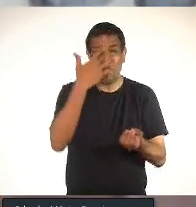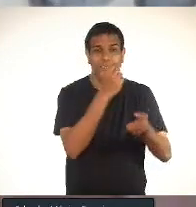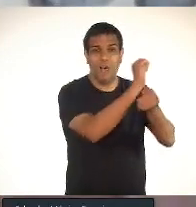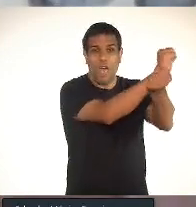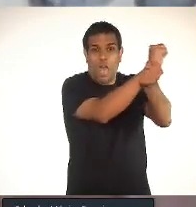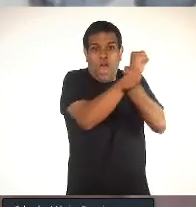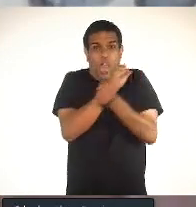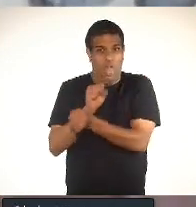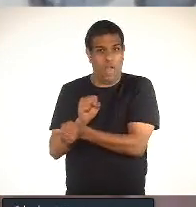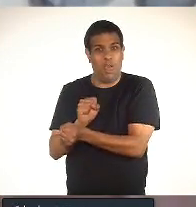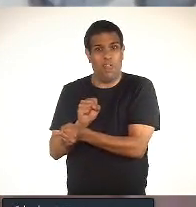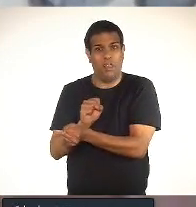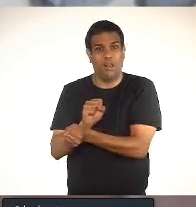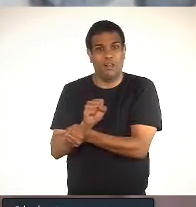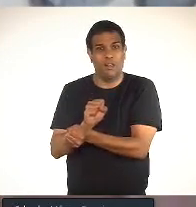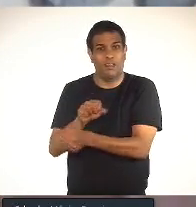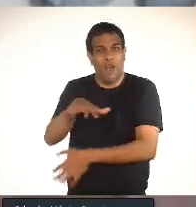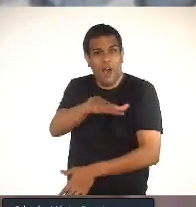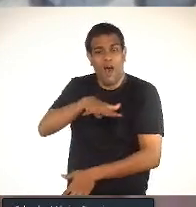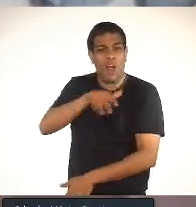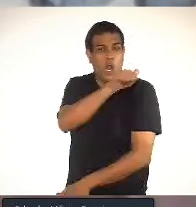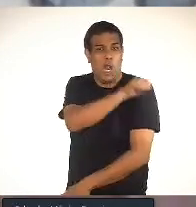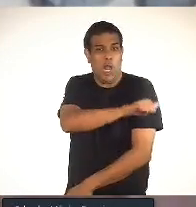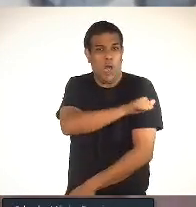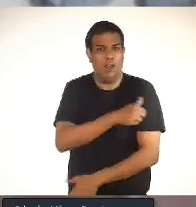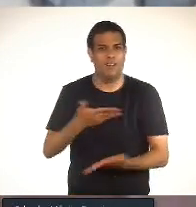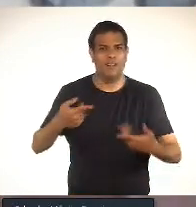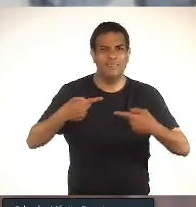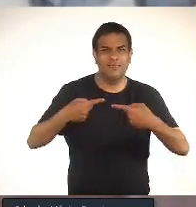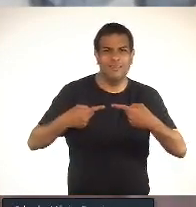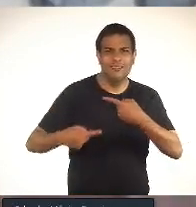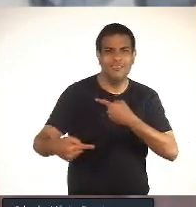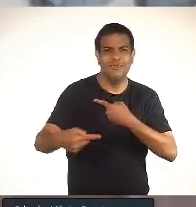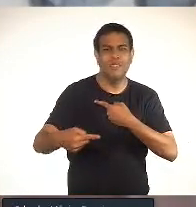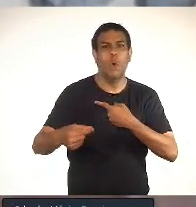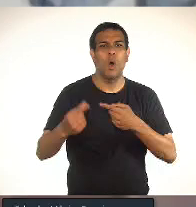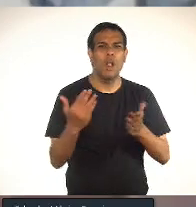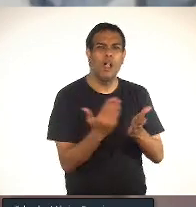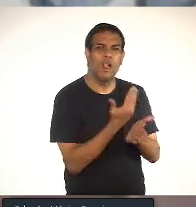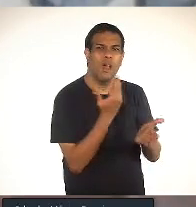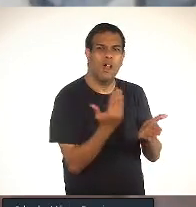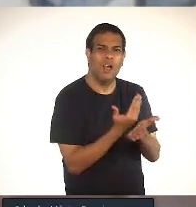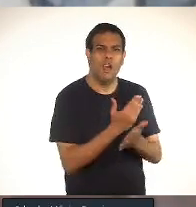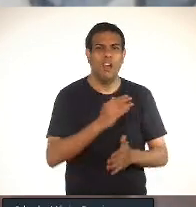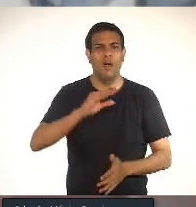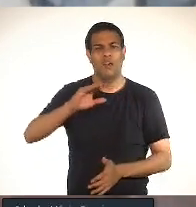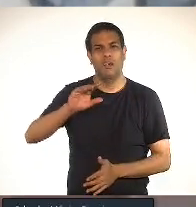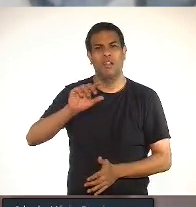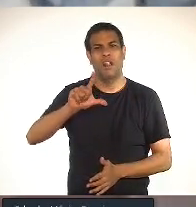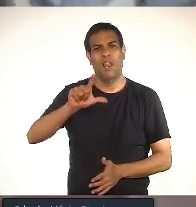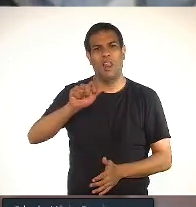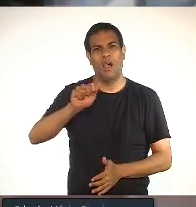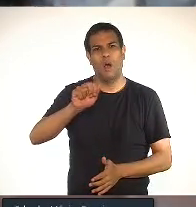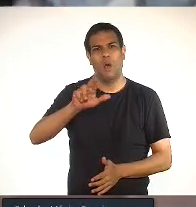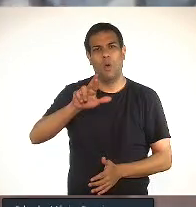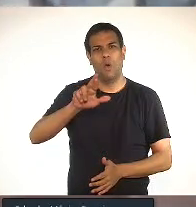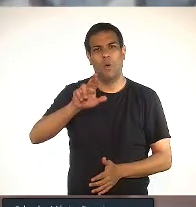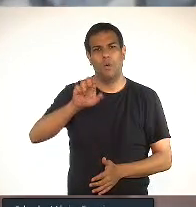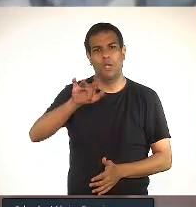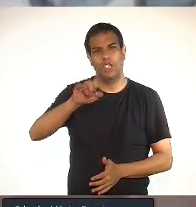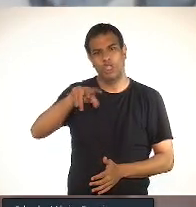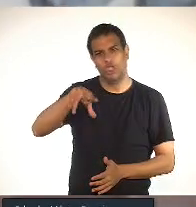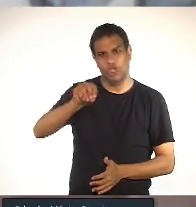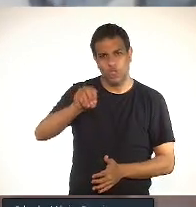sequestradas para esse país. Nós falávamos essa semana do livro do Laurentino Gomes, né? Eu falava com o deputado Luiz